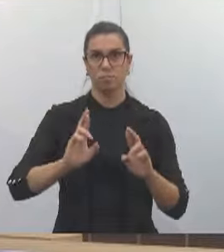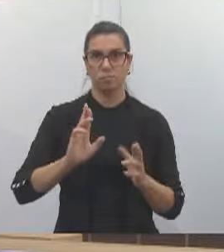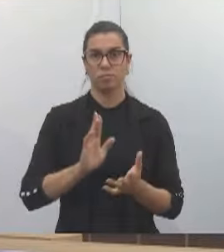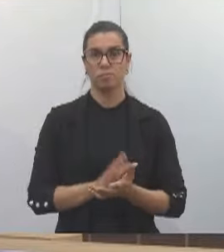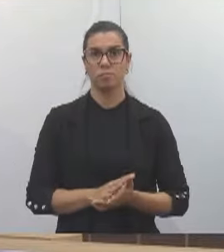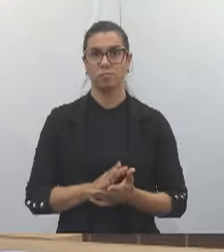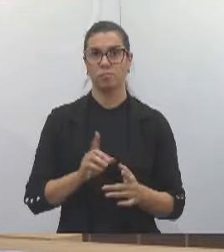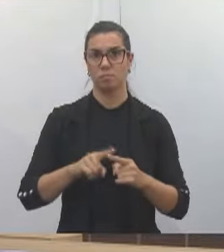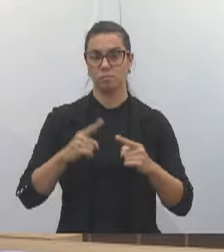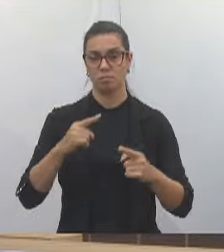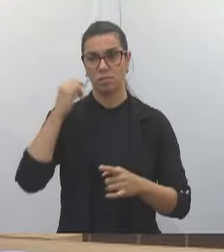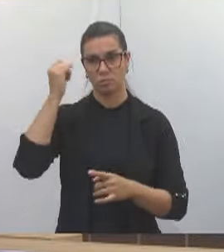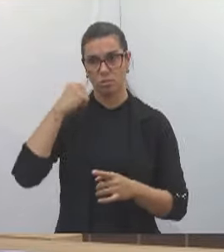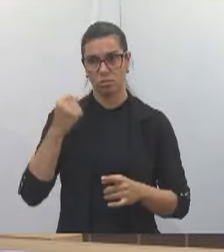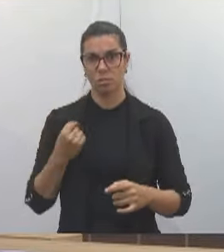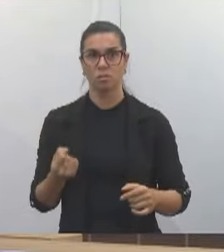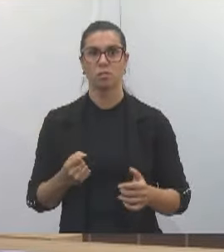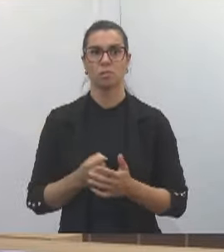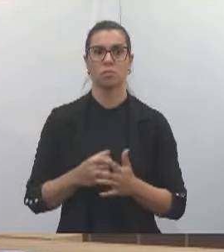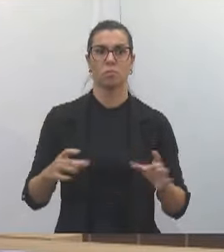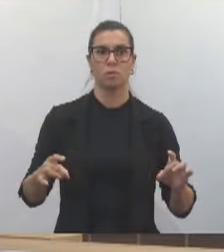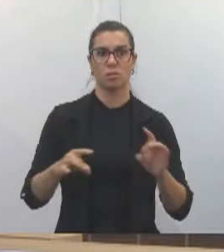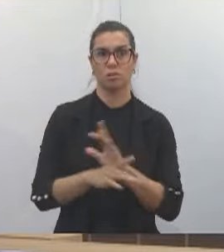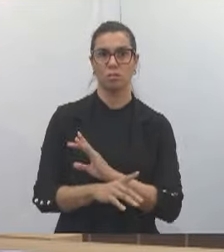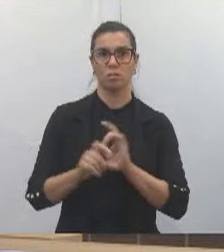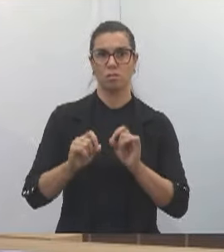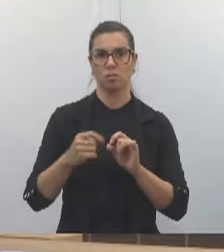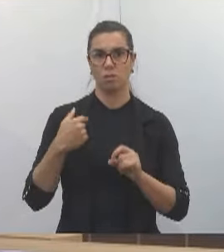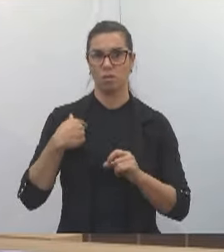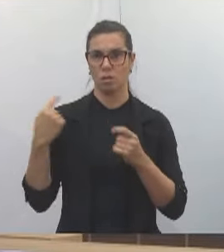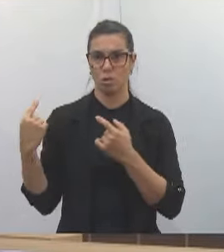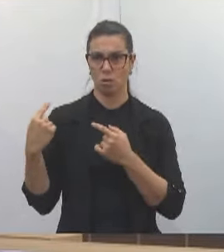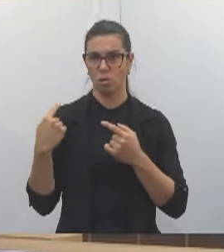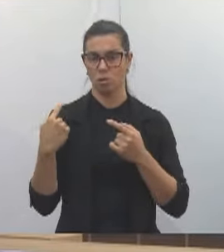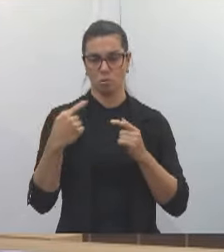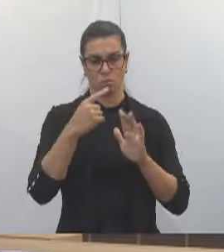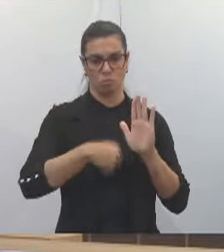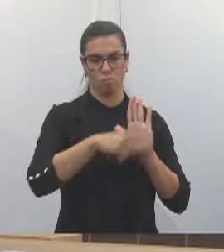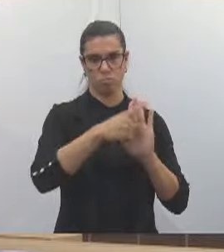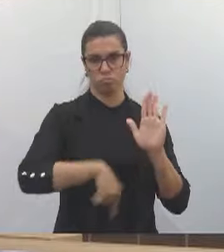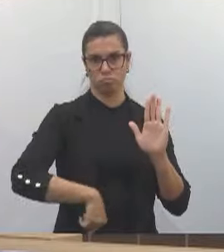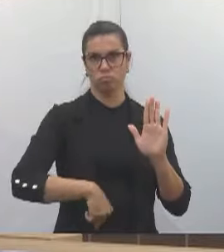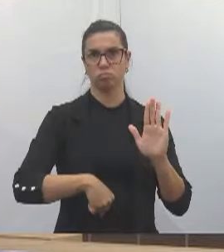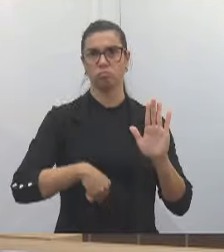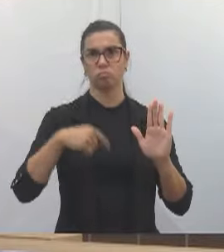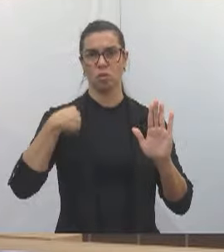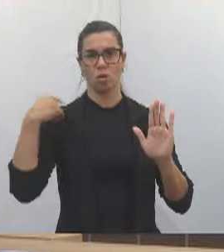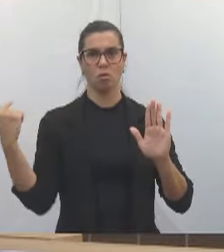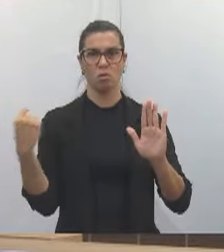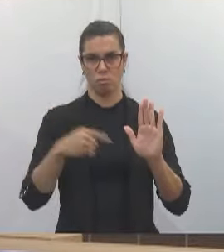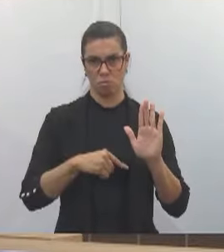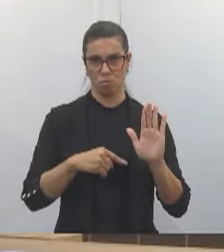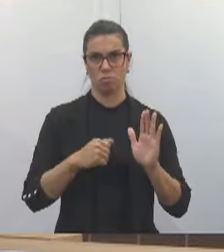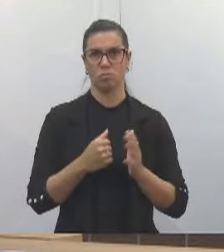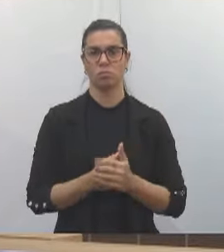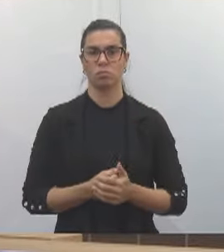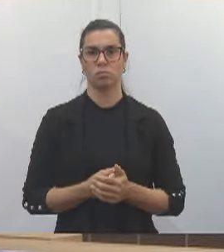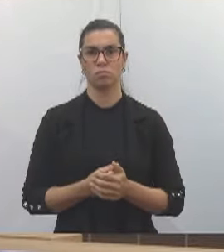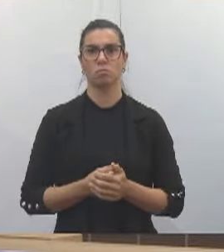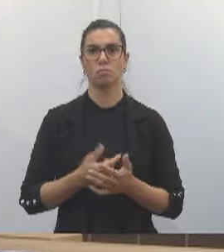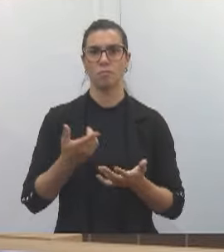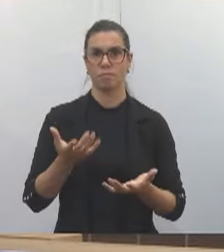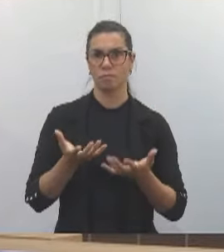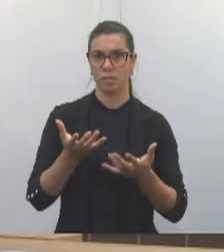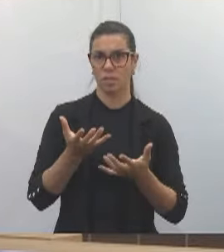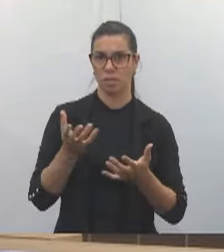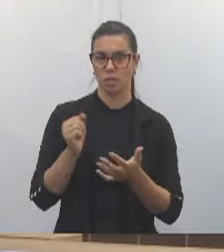Então, Sônia, só para concluir, eu serei contra o veto do prefeito. Por uma questão básica, a favor dos animais